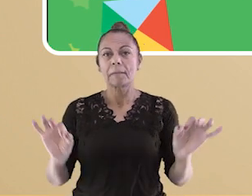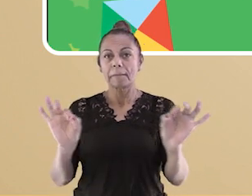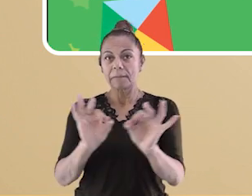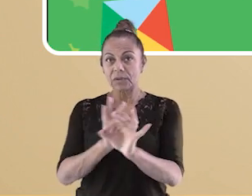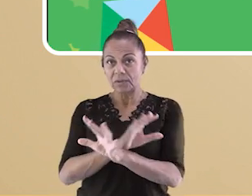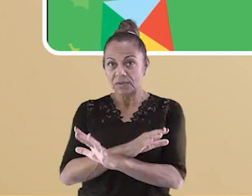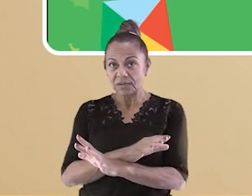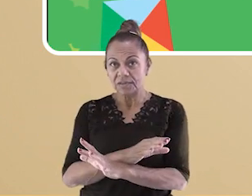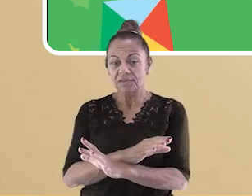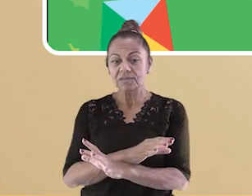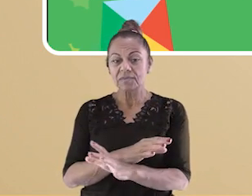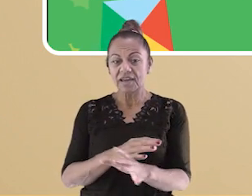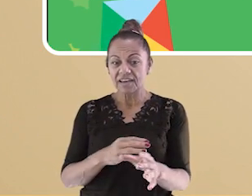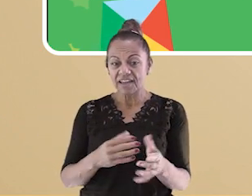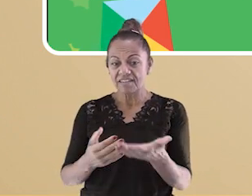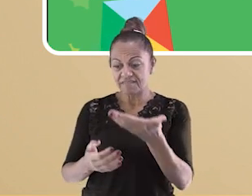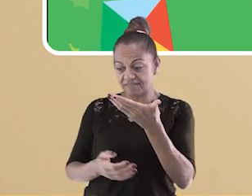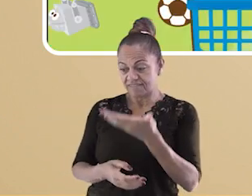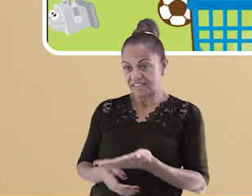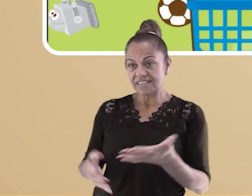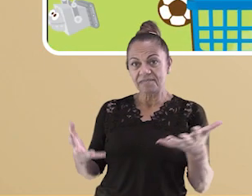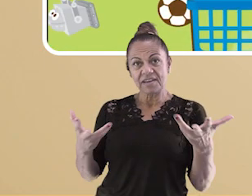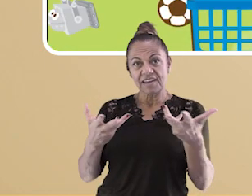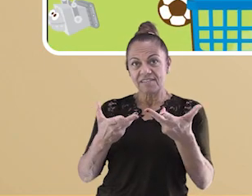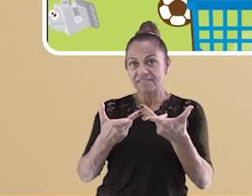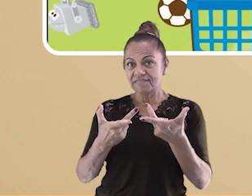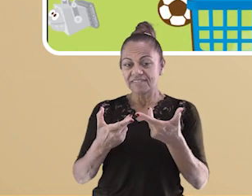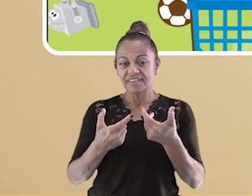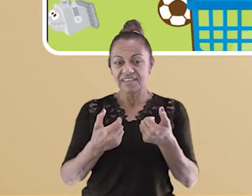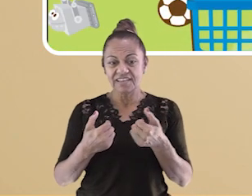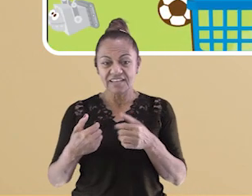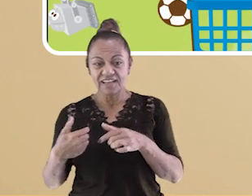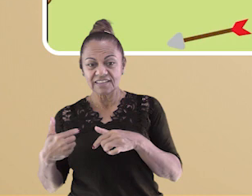Prontos para verem essa maravilha funcionar? Sim!